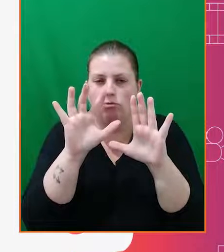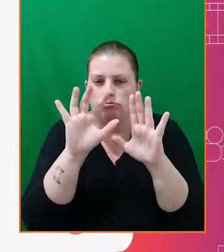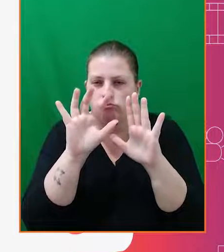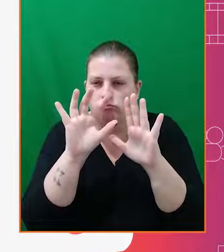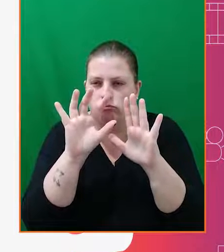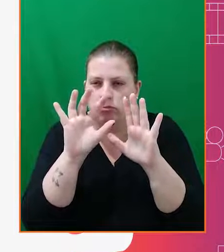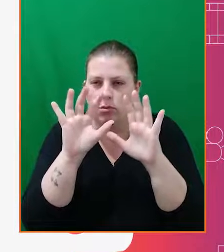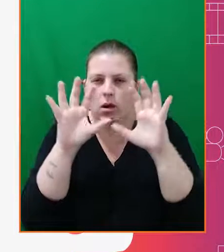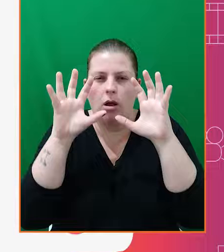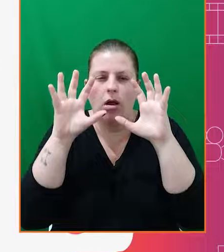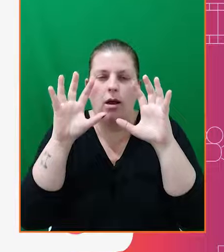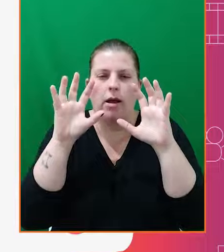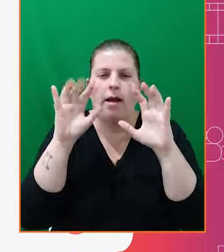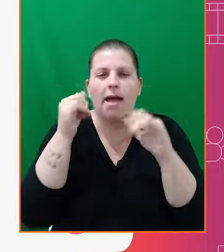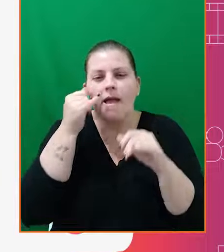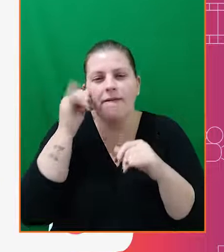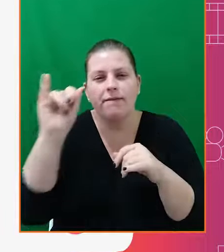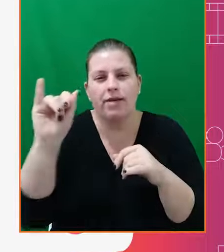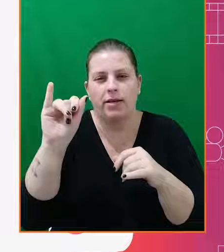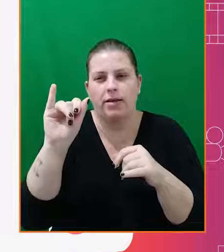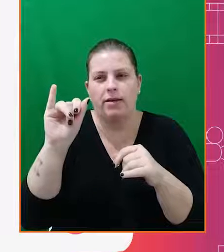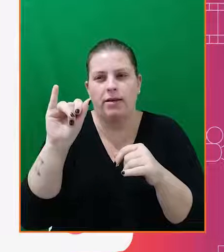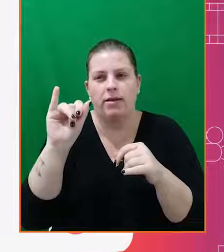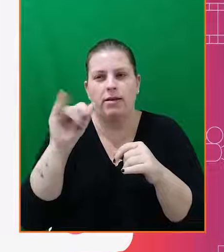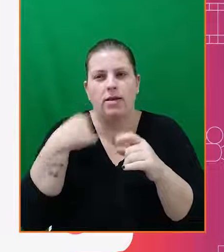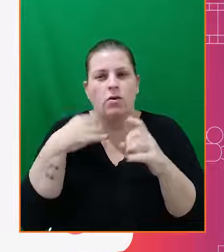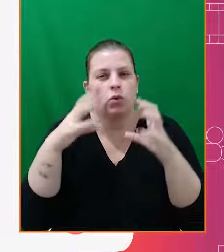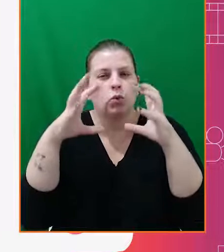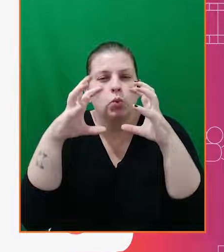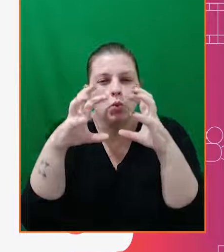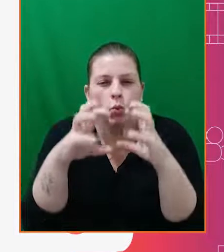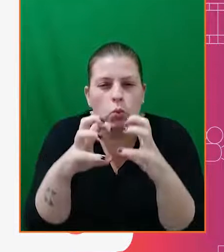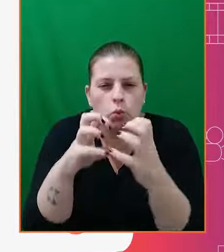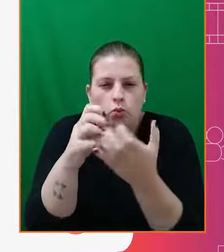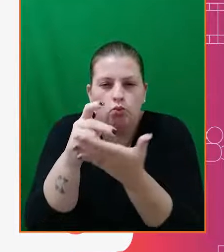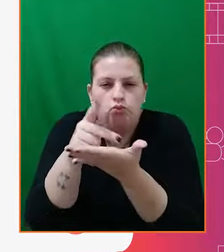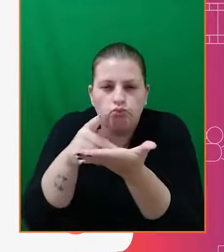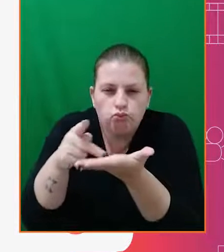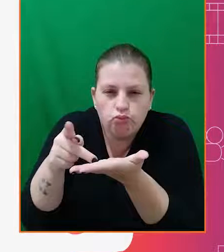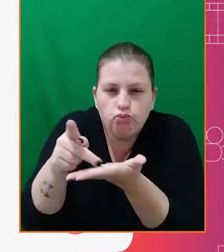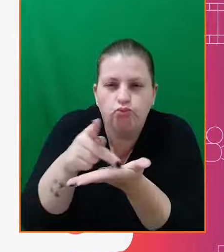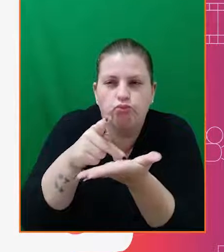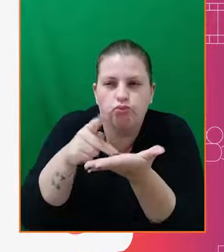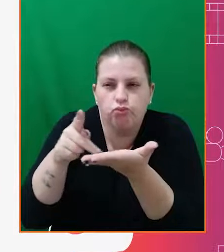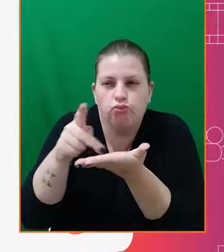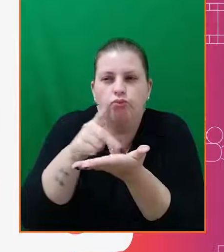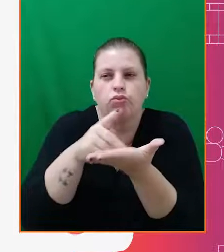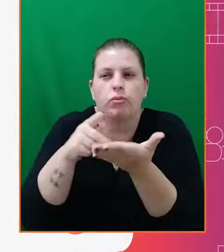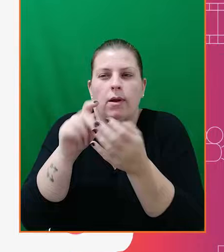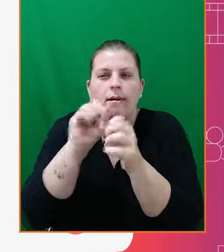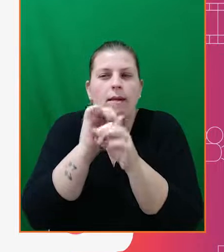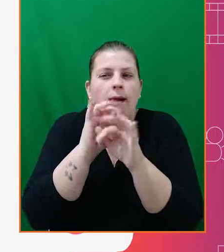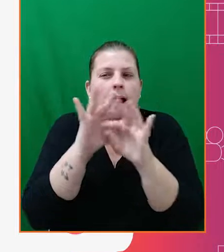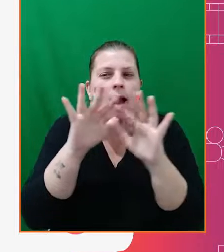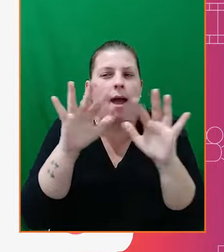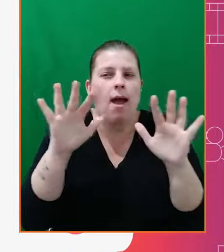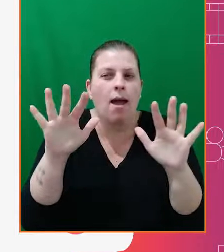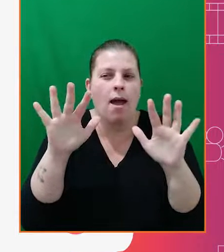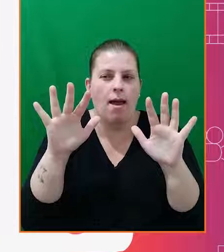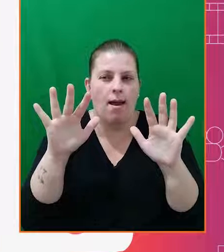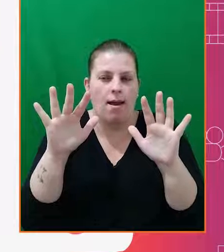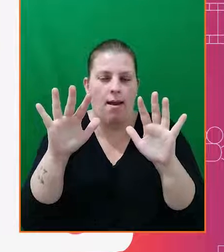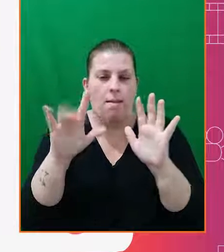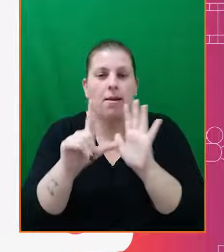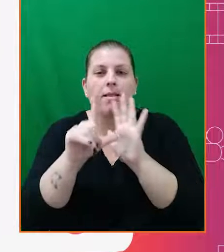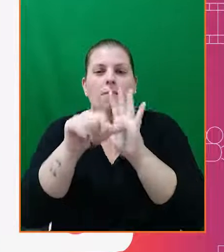claros. Aqui eu deixei um pouco mais escuro, considerando que eu estou filmando para vocês. No entanto, o ideal é que sempre fique bem